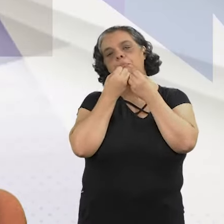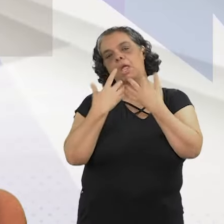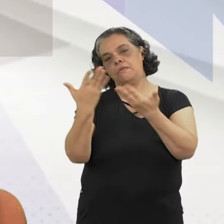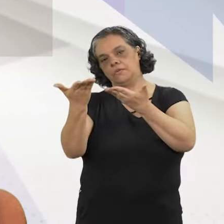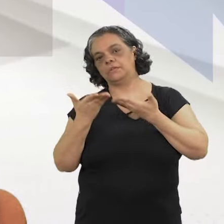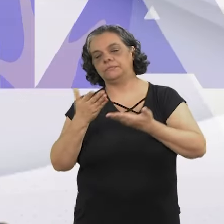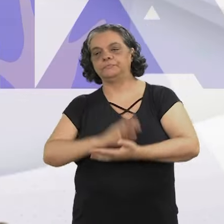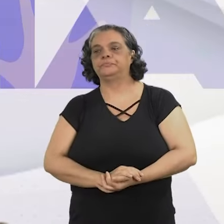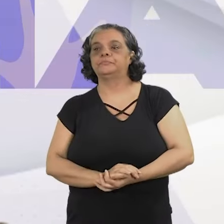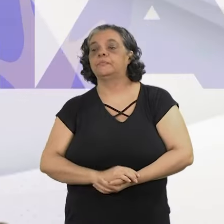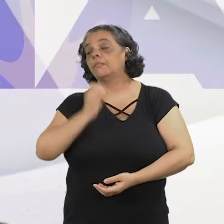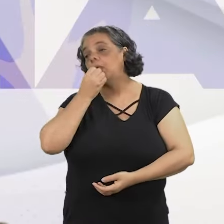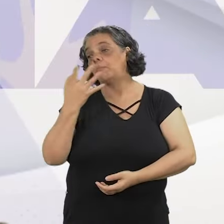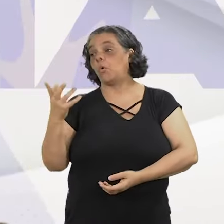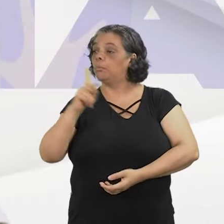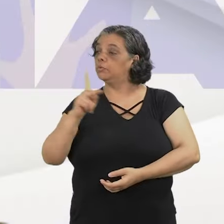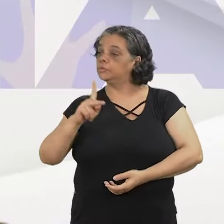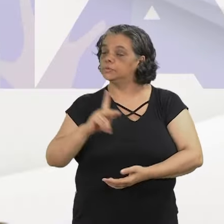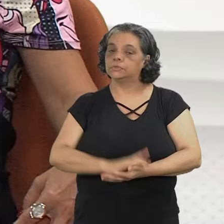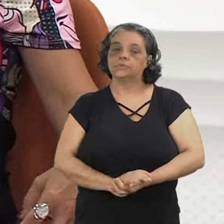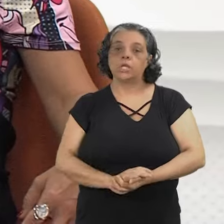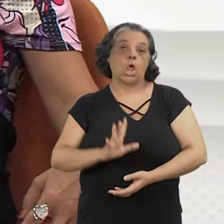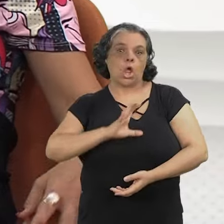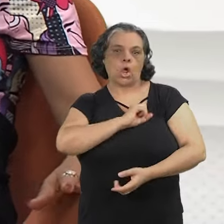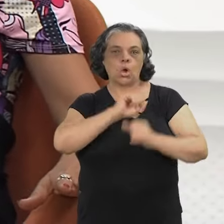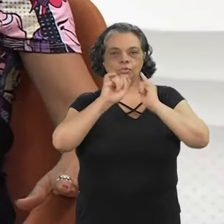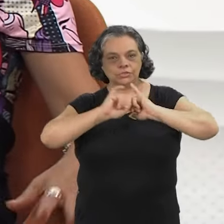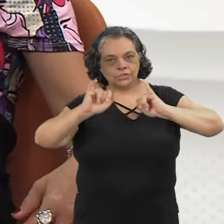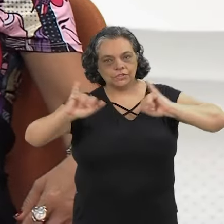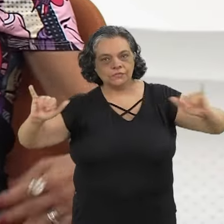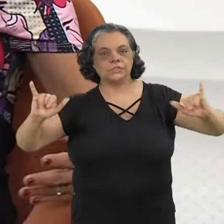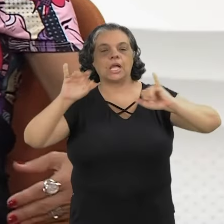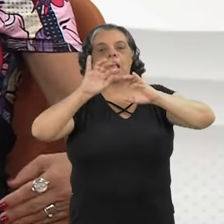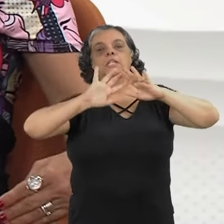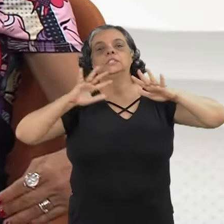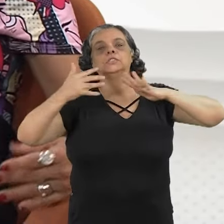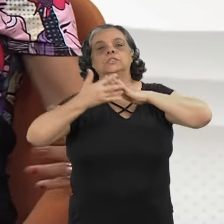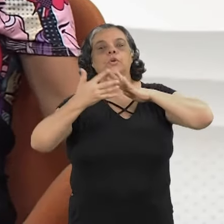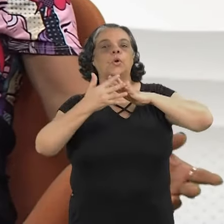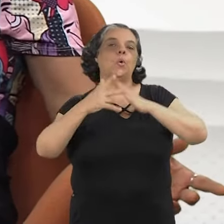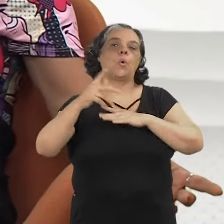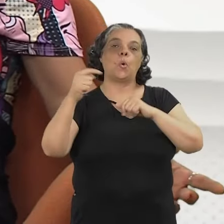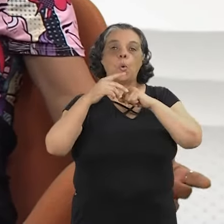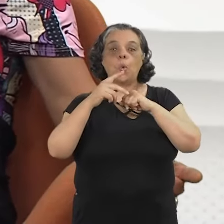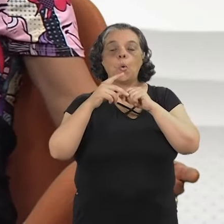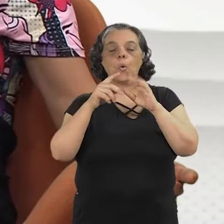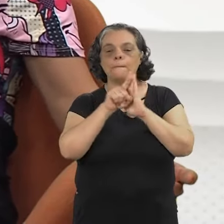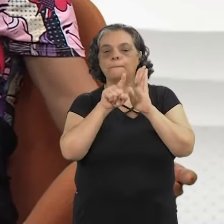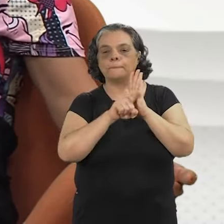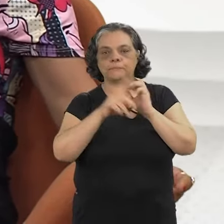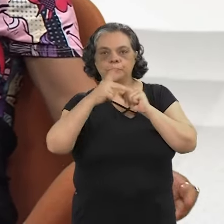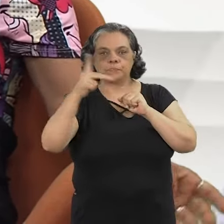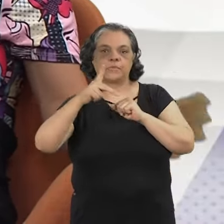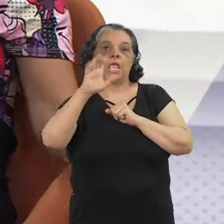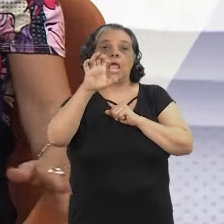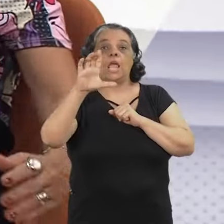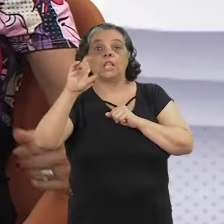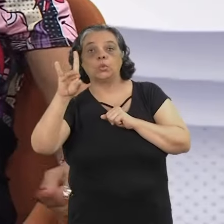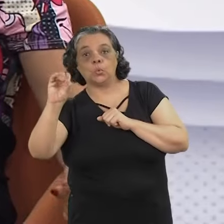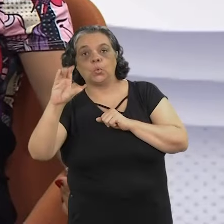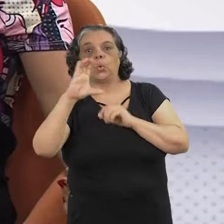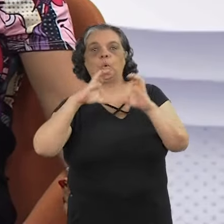muito bem-vindo Ah que bom professora eu gosto de divulgar as redes sociais do projeto de extensão que eu coordeno que é o Edu